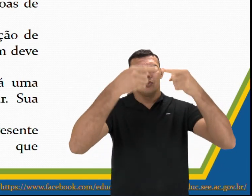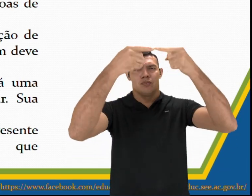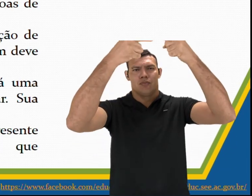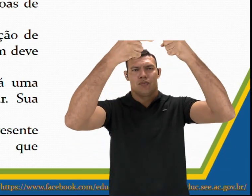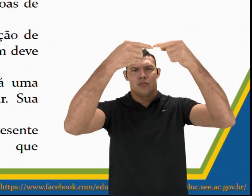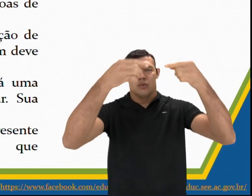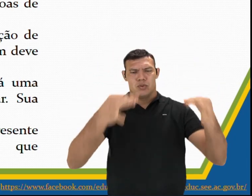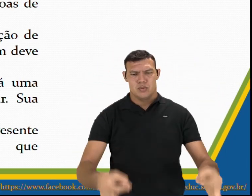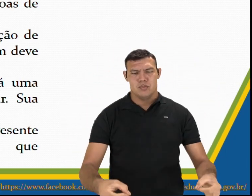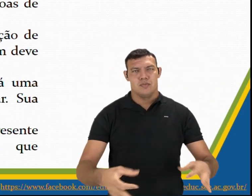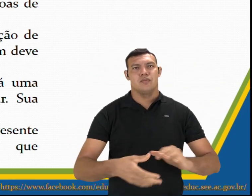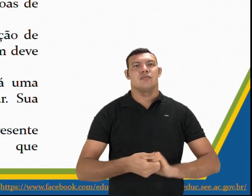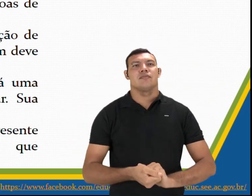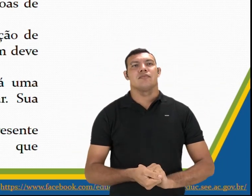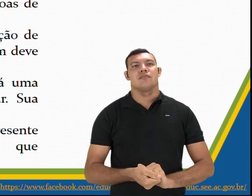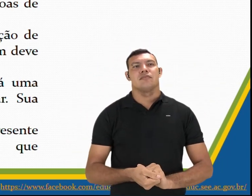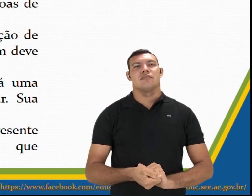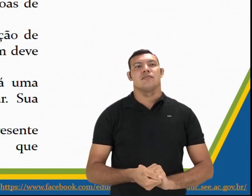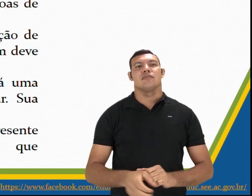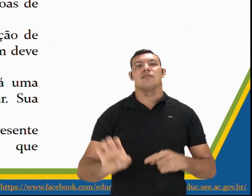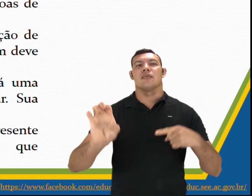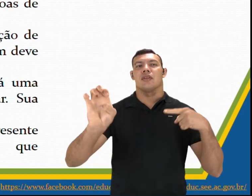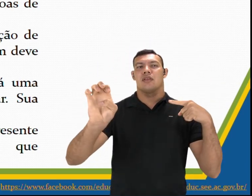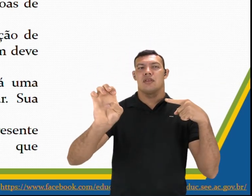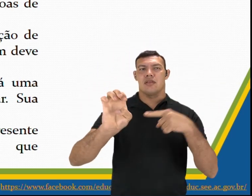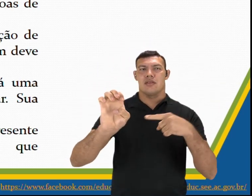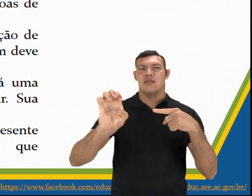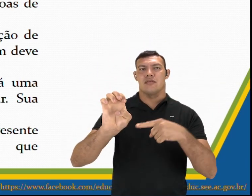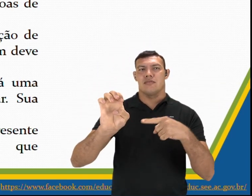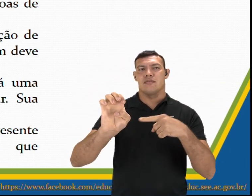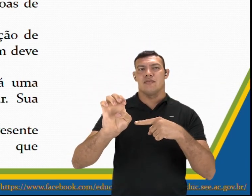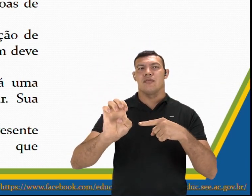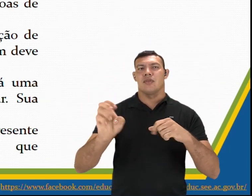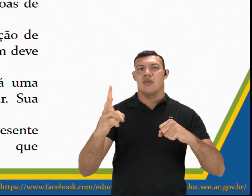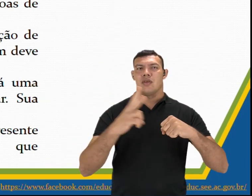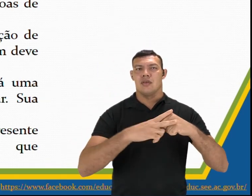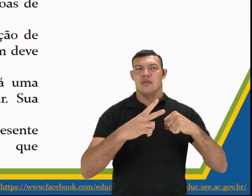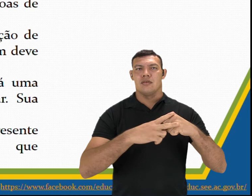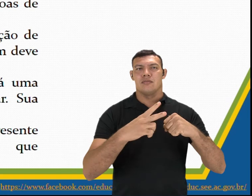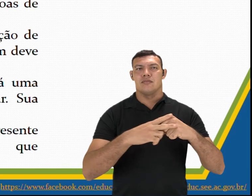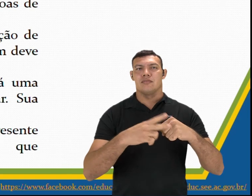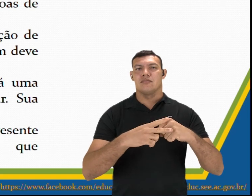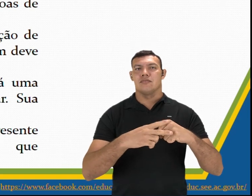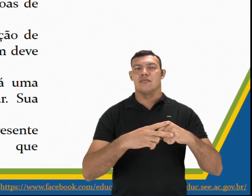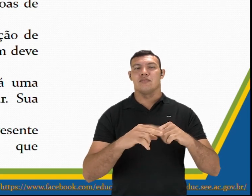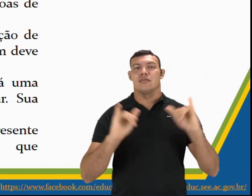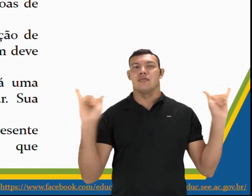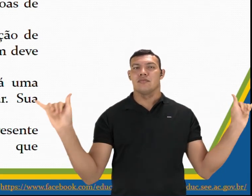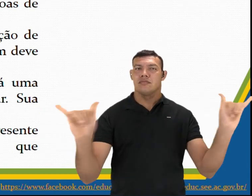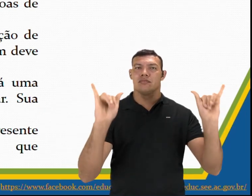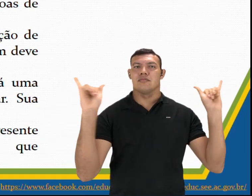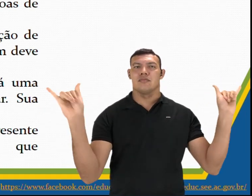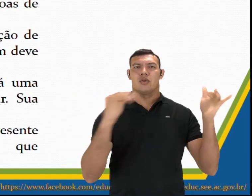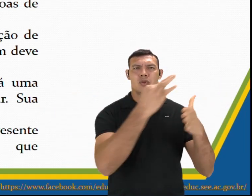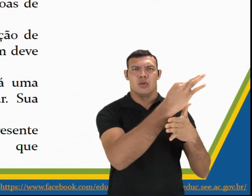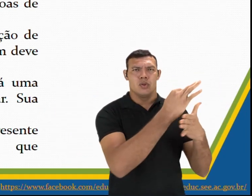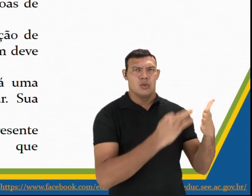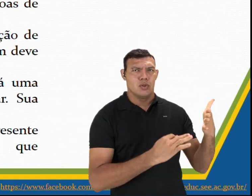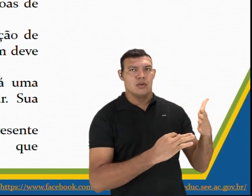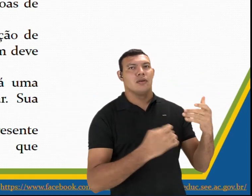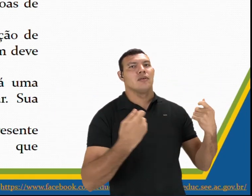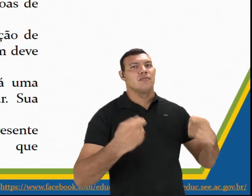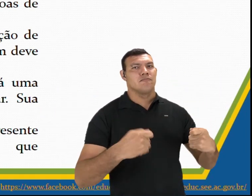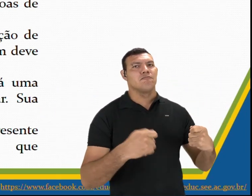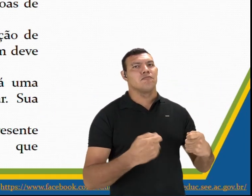bom? Então, letra E. Os verbos do corpo da notícia devem estar no tempo presente do indicativo